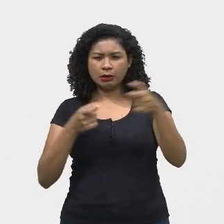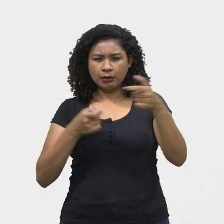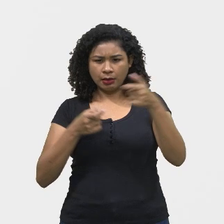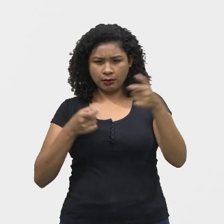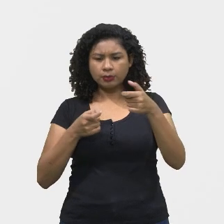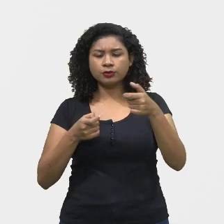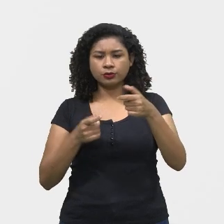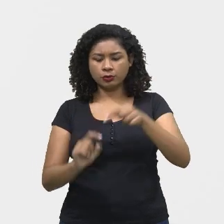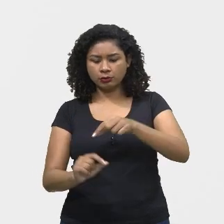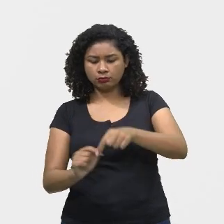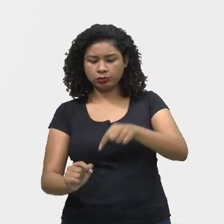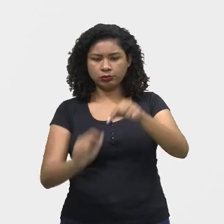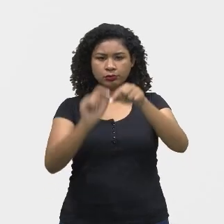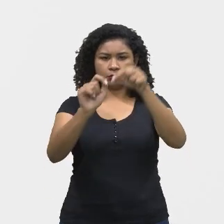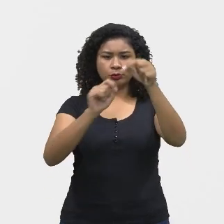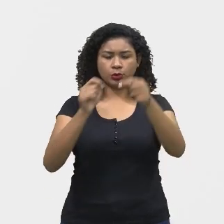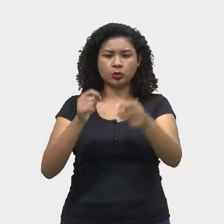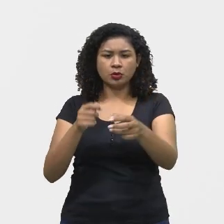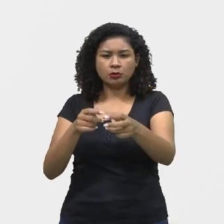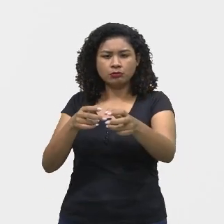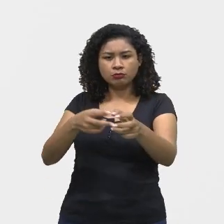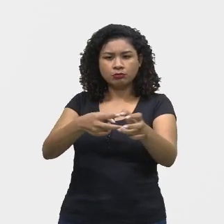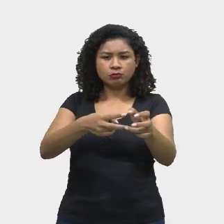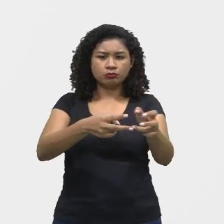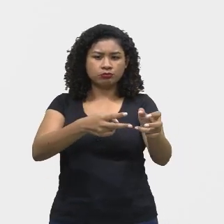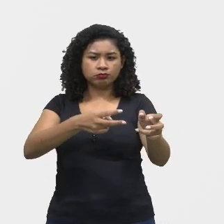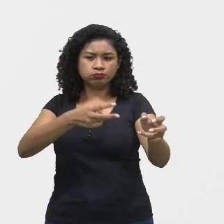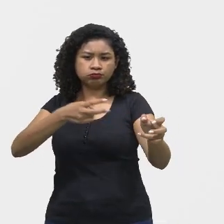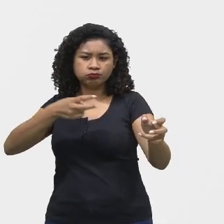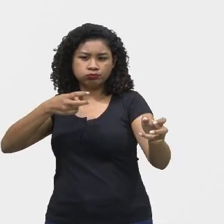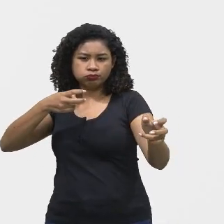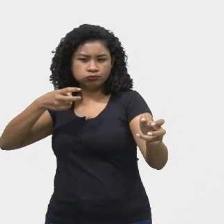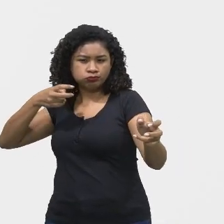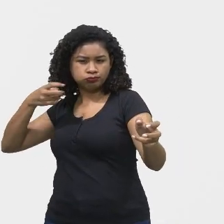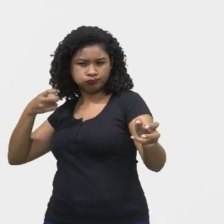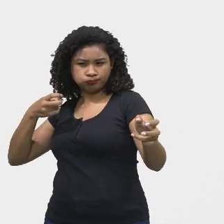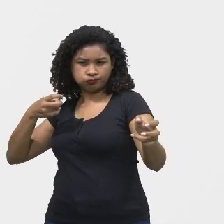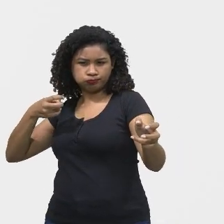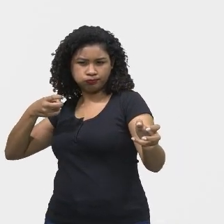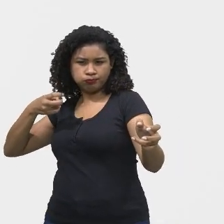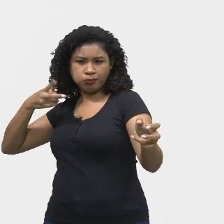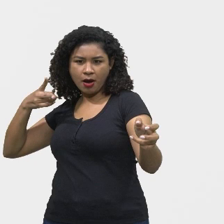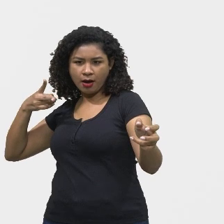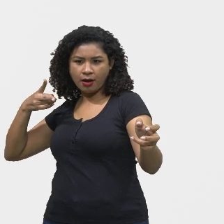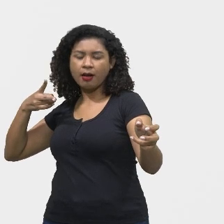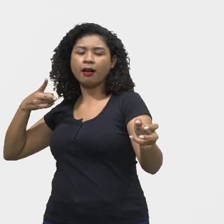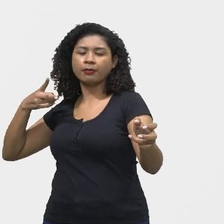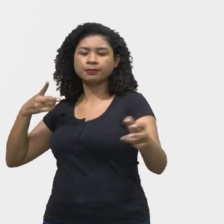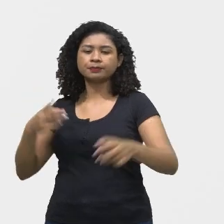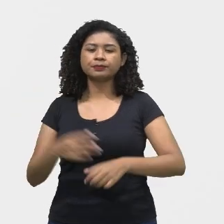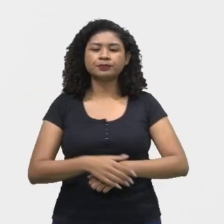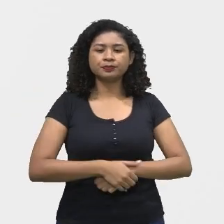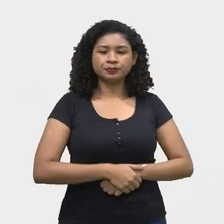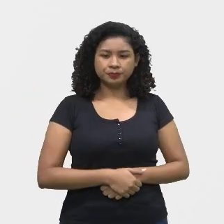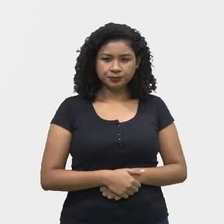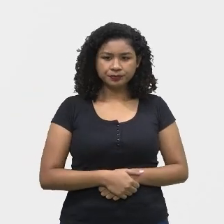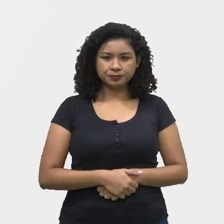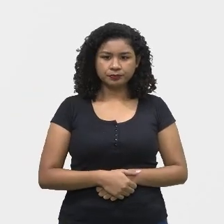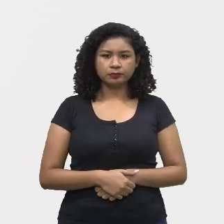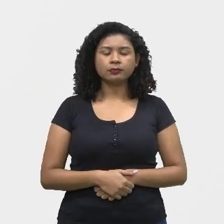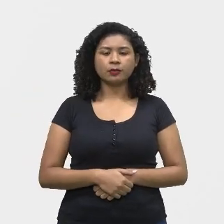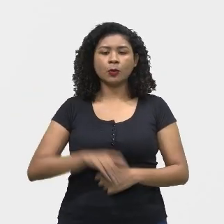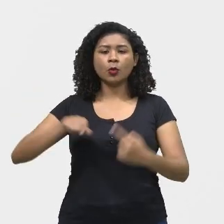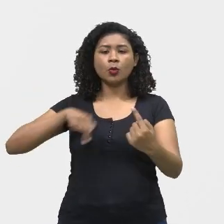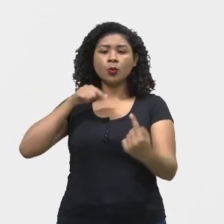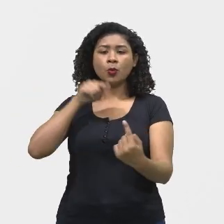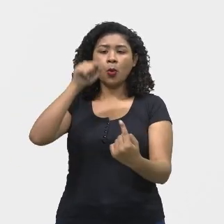arco e uma flecha, a qual é projetada horizontalmente durante o lançamento. Ao realizar o disparo, o arqueiro tem